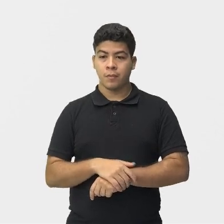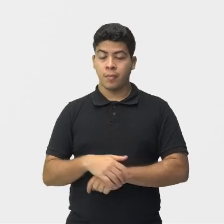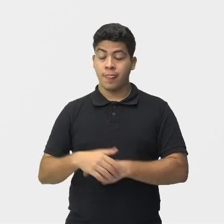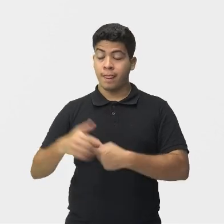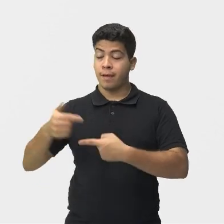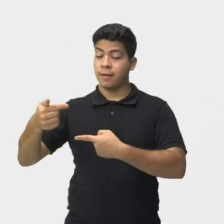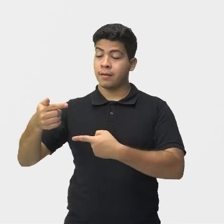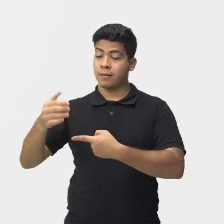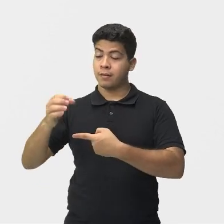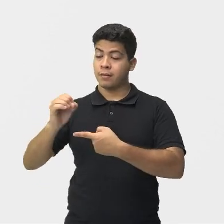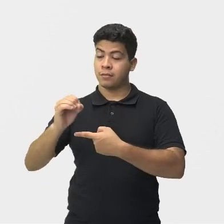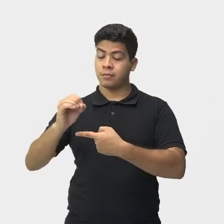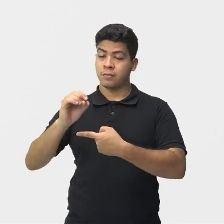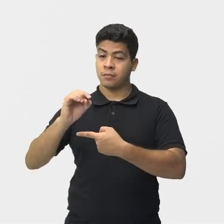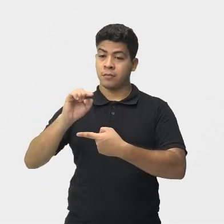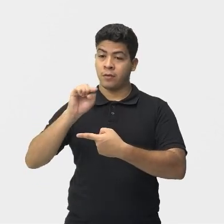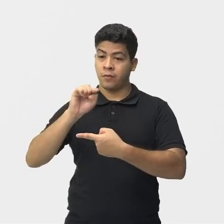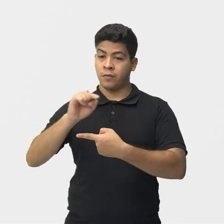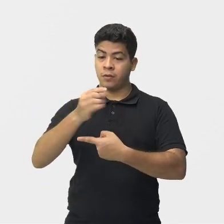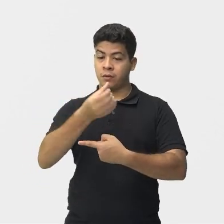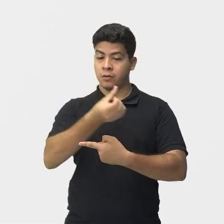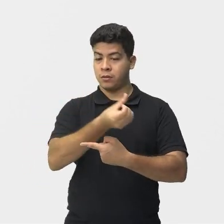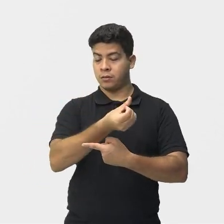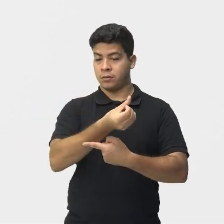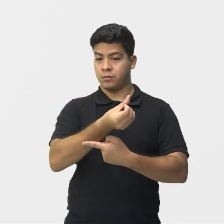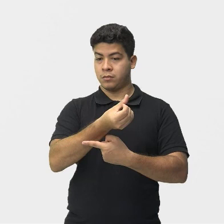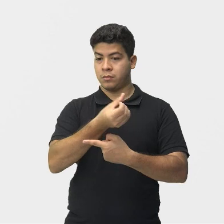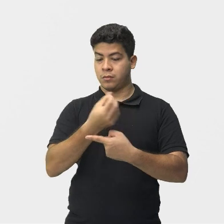2. A gente pode simplificar aqui,